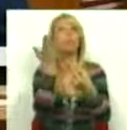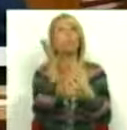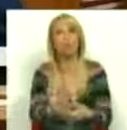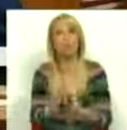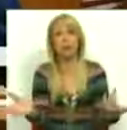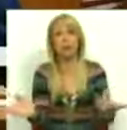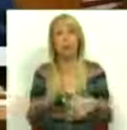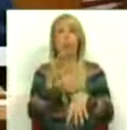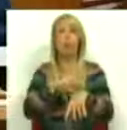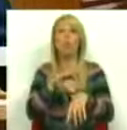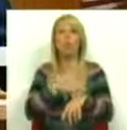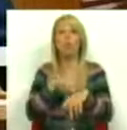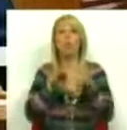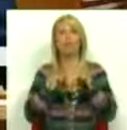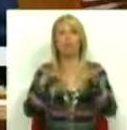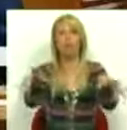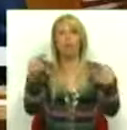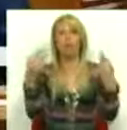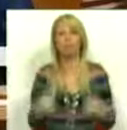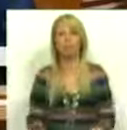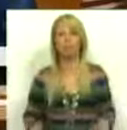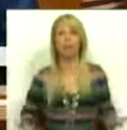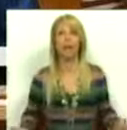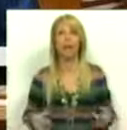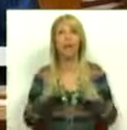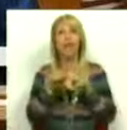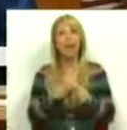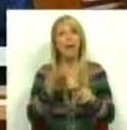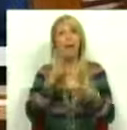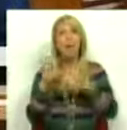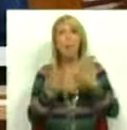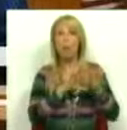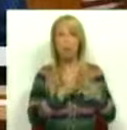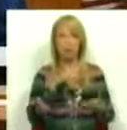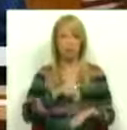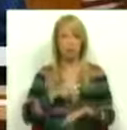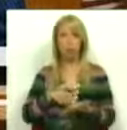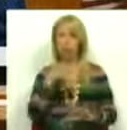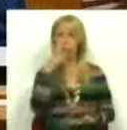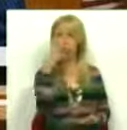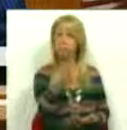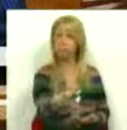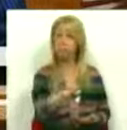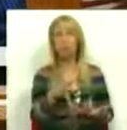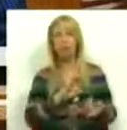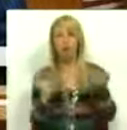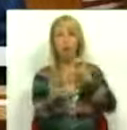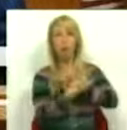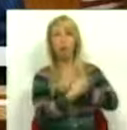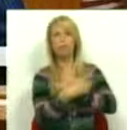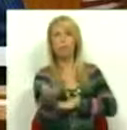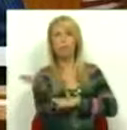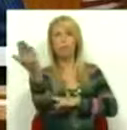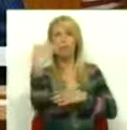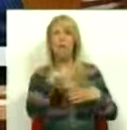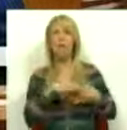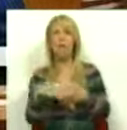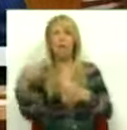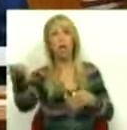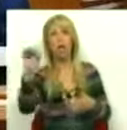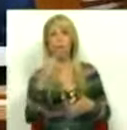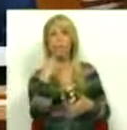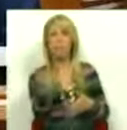oncológicos. A coerência que aqui nos permite defender estas posições é a inversa da que falta ao líder do Partido Socialista para dizer